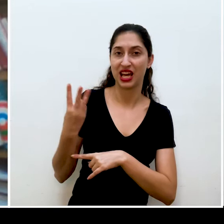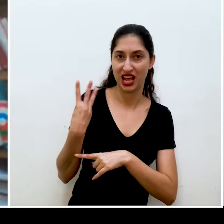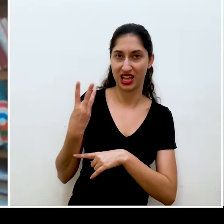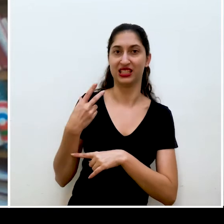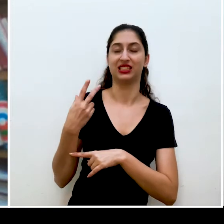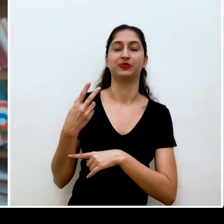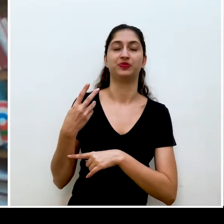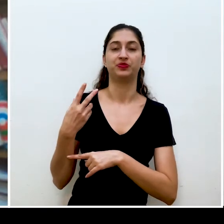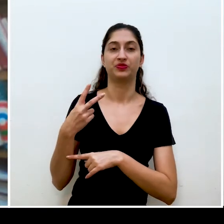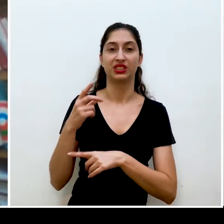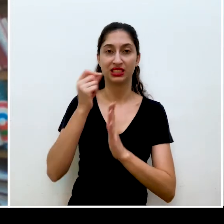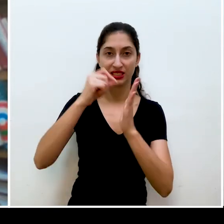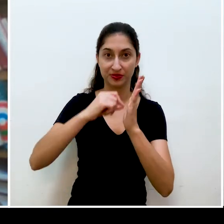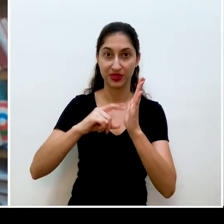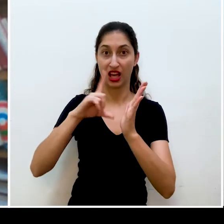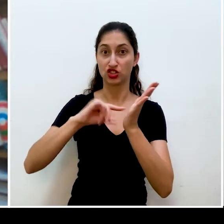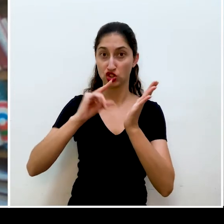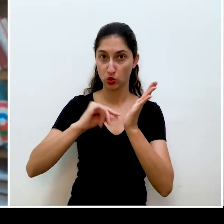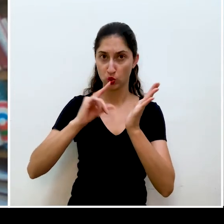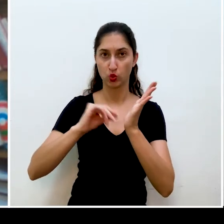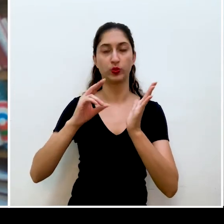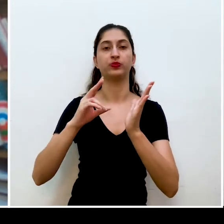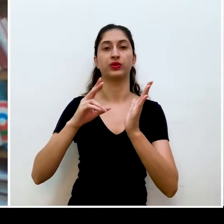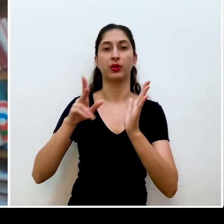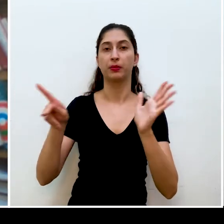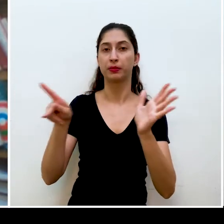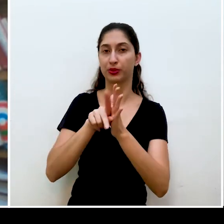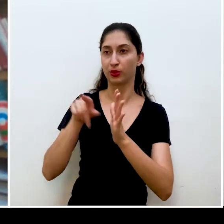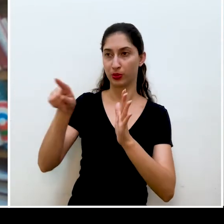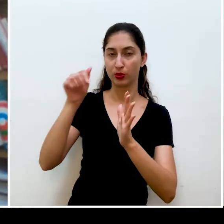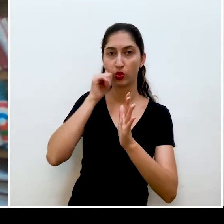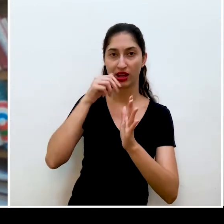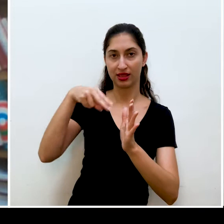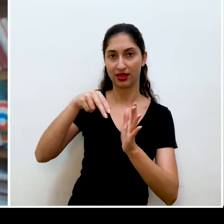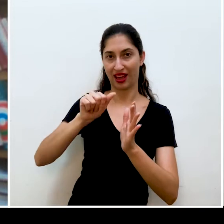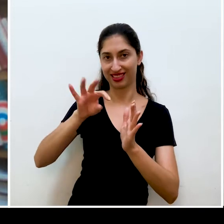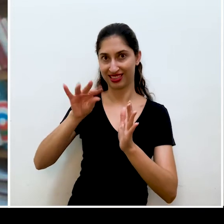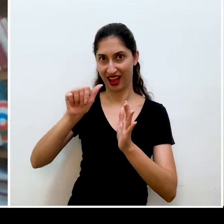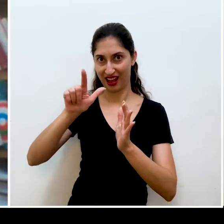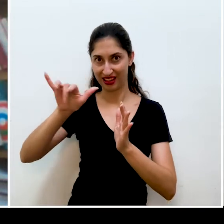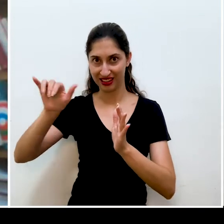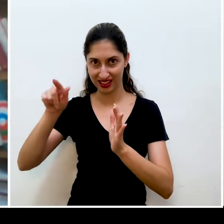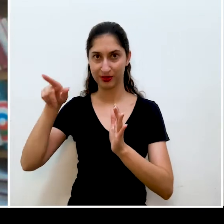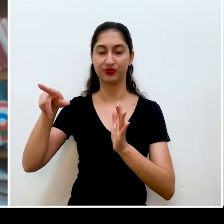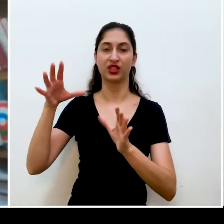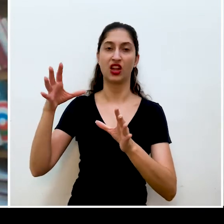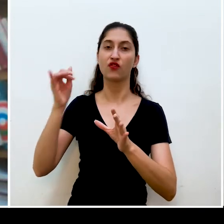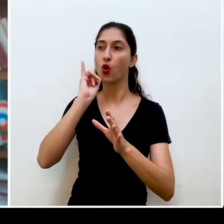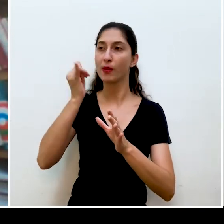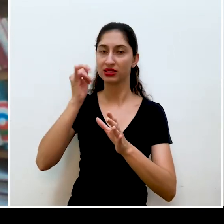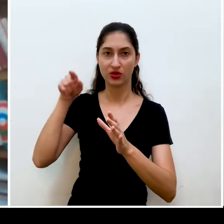estamos escrevendo um artigo em coautoria sobre os dados da Natália para divulgar os dados dela, que eu acho que são muito